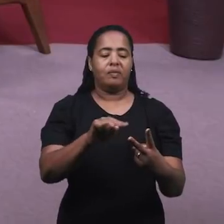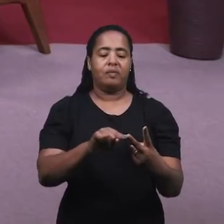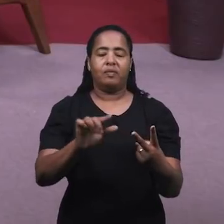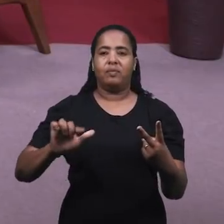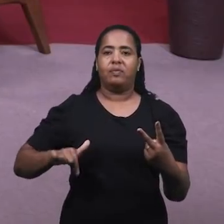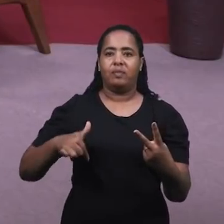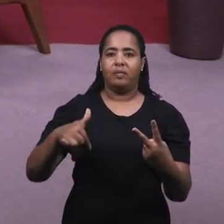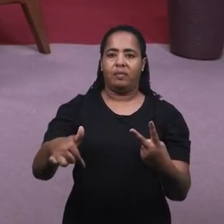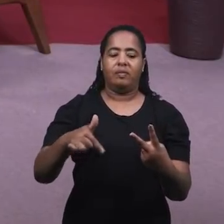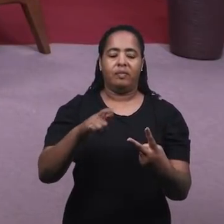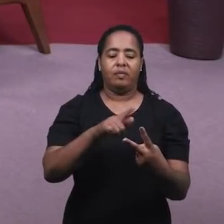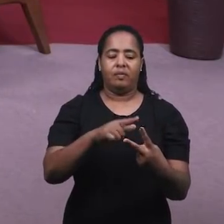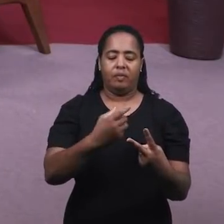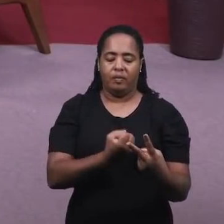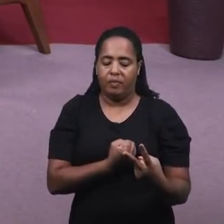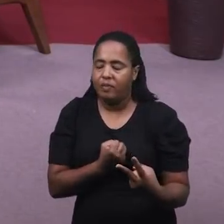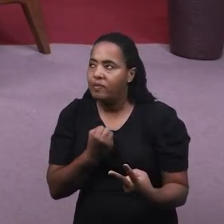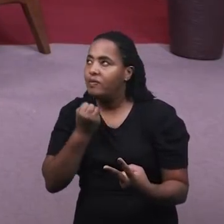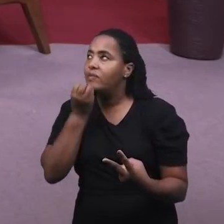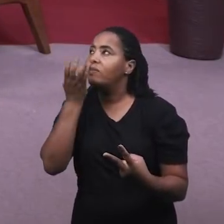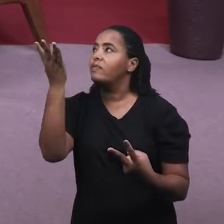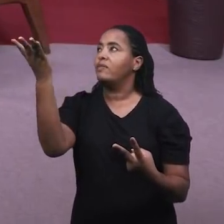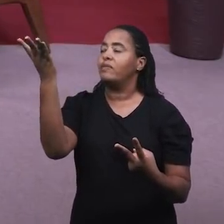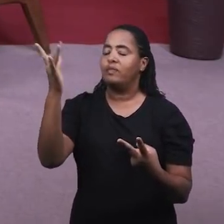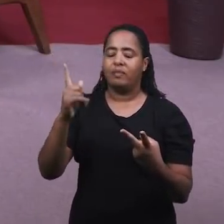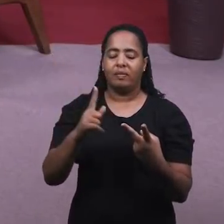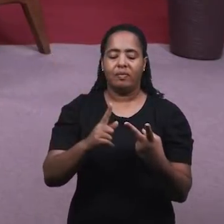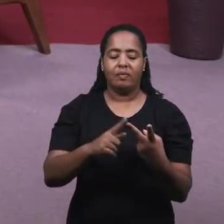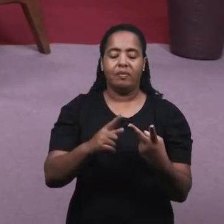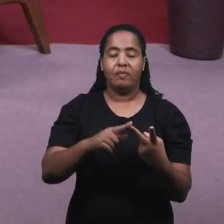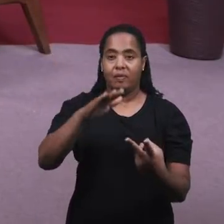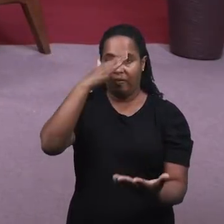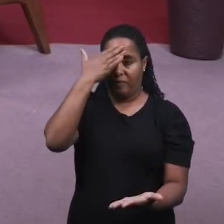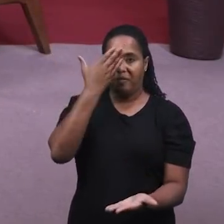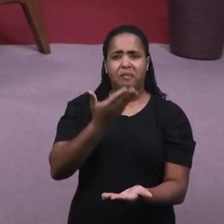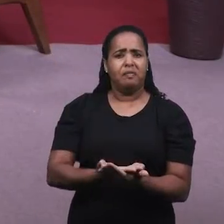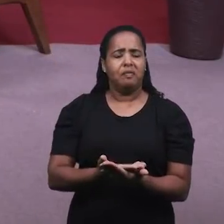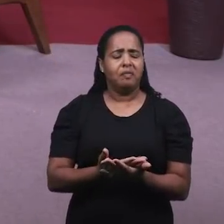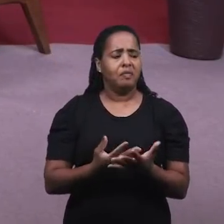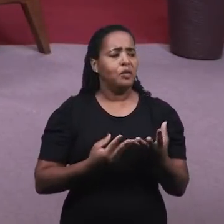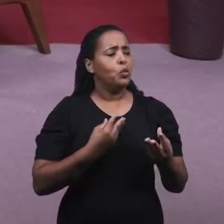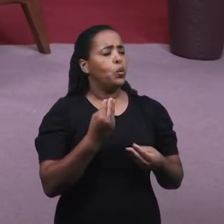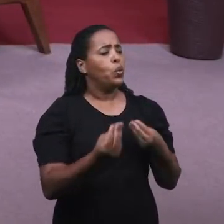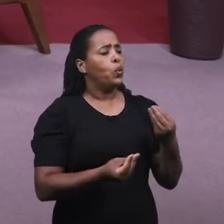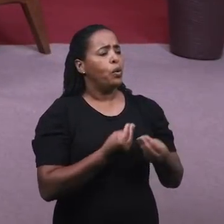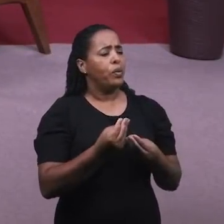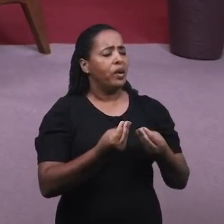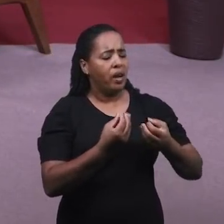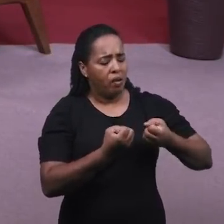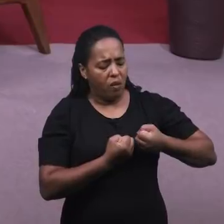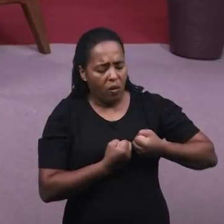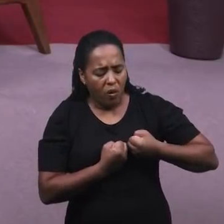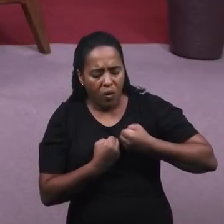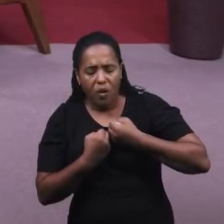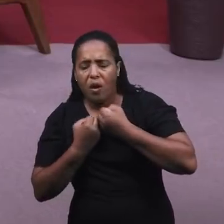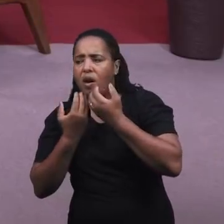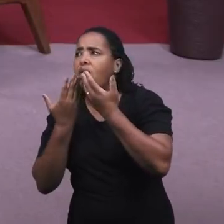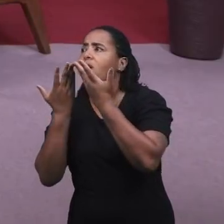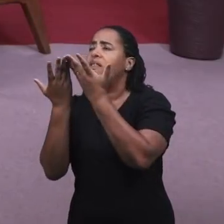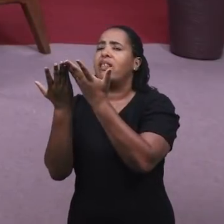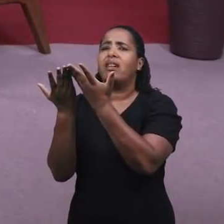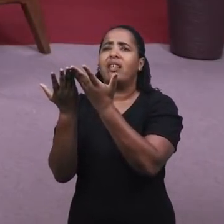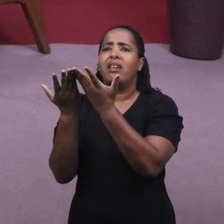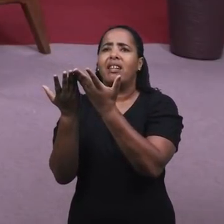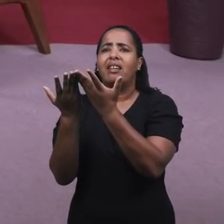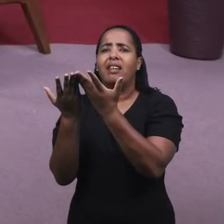atos. Confessar Isso aí. e crer. Como é que é isso? Confessar com a boca, Daniel. O que